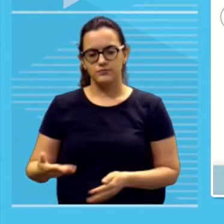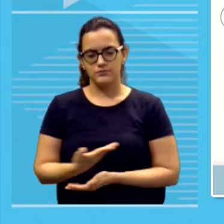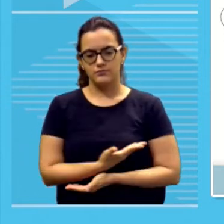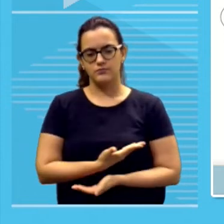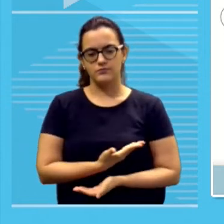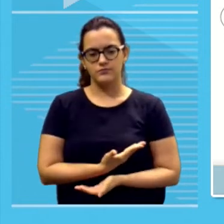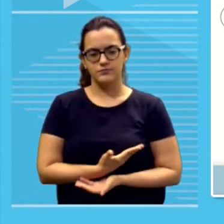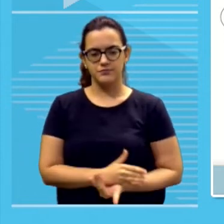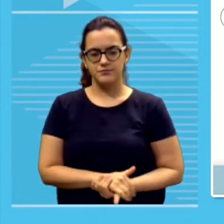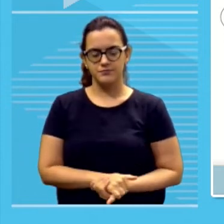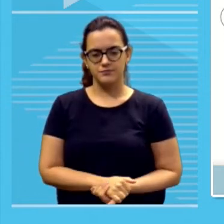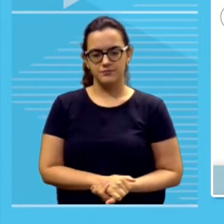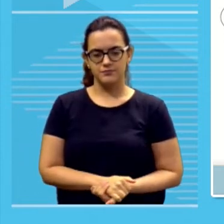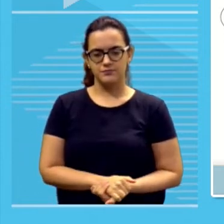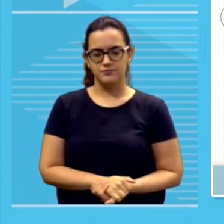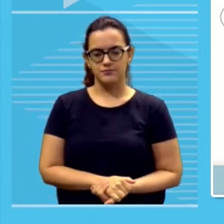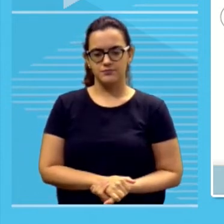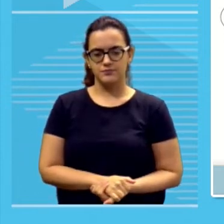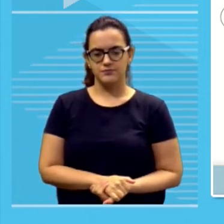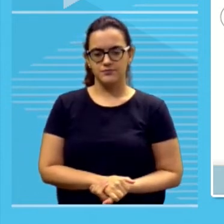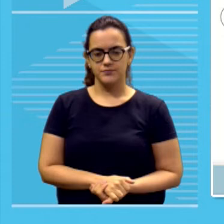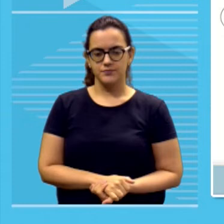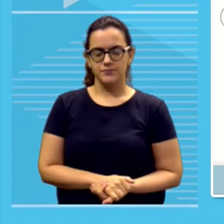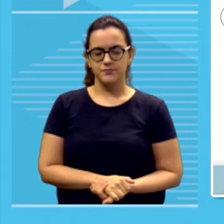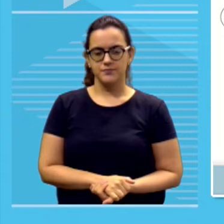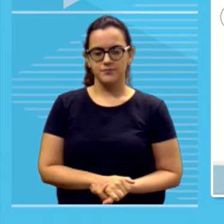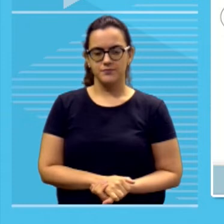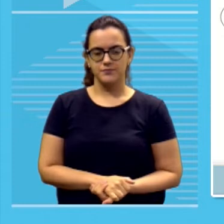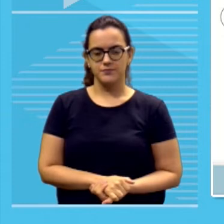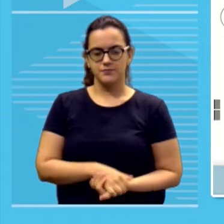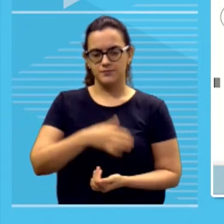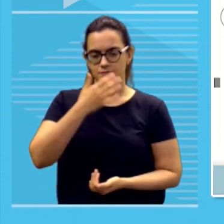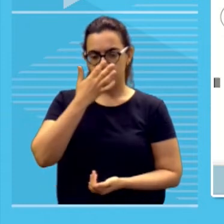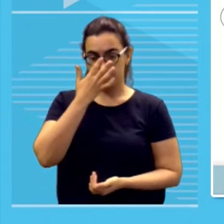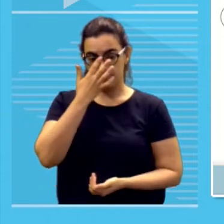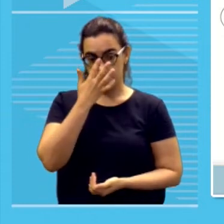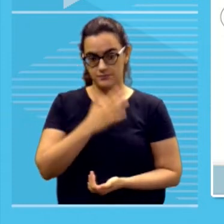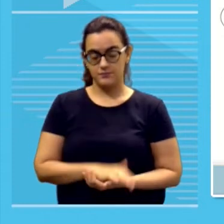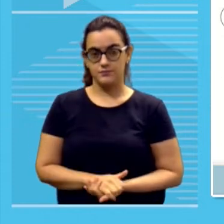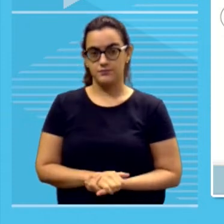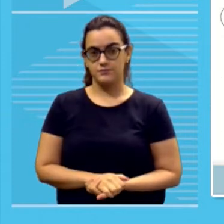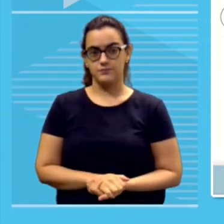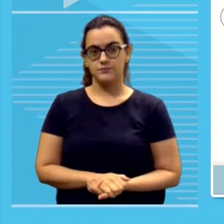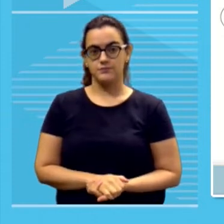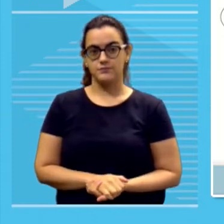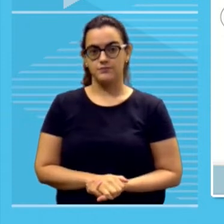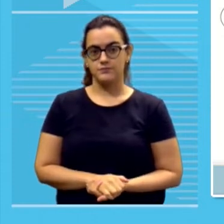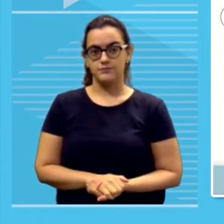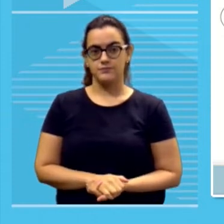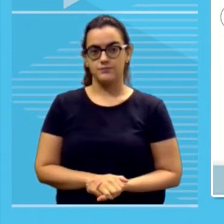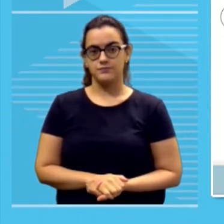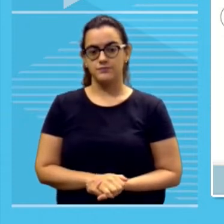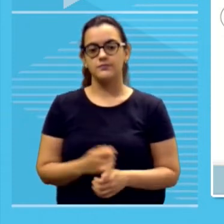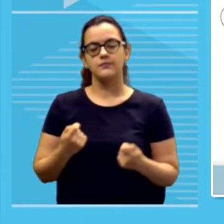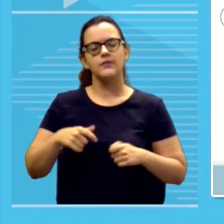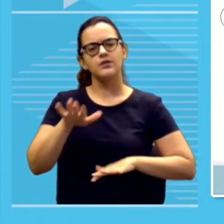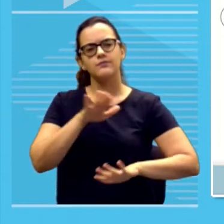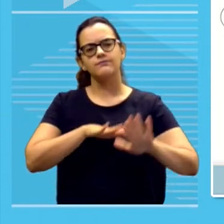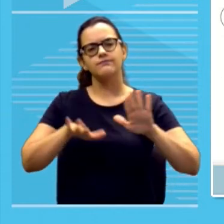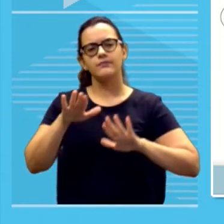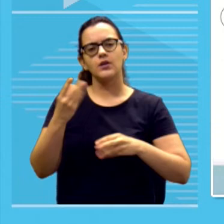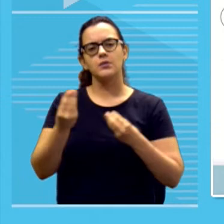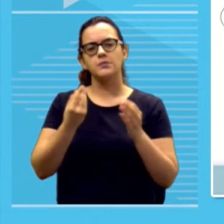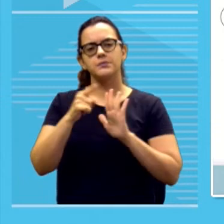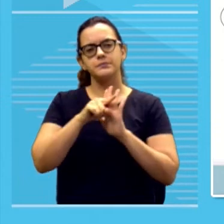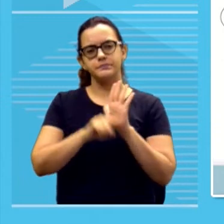também ao quadrado Mas você vai só na mãe agora ó devagar para evitar porque tem que ter cuidado até com as subtrações